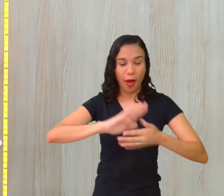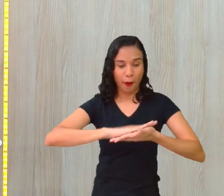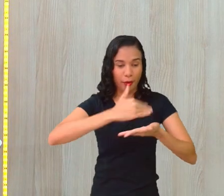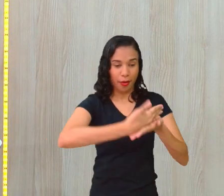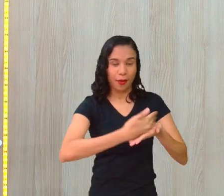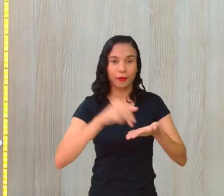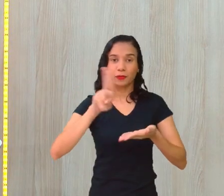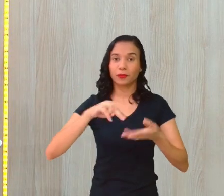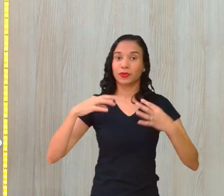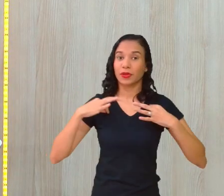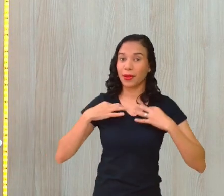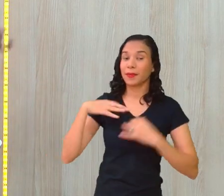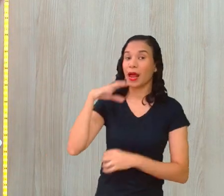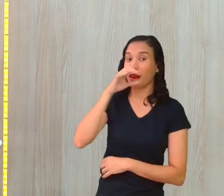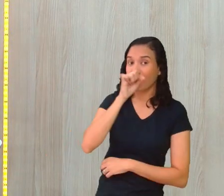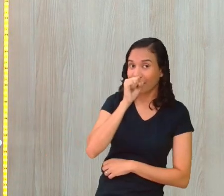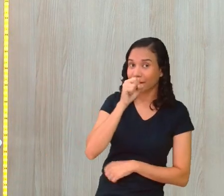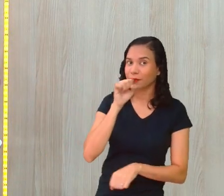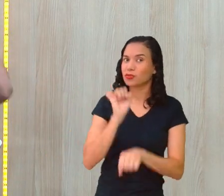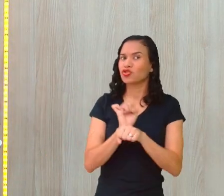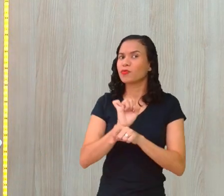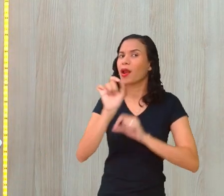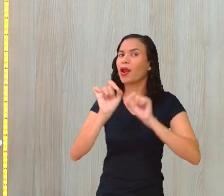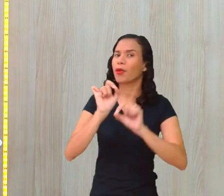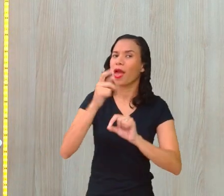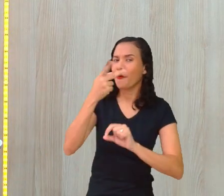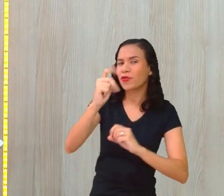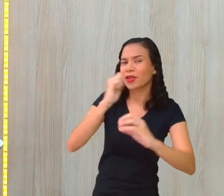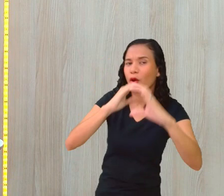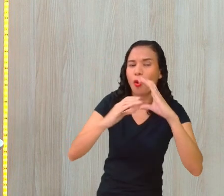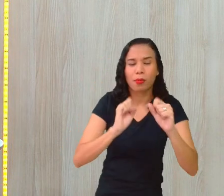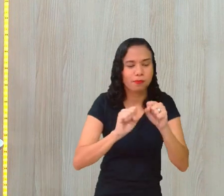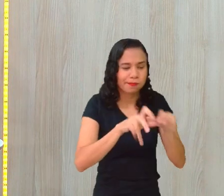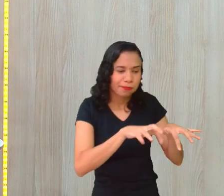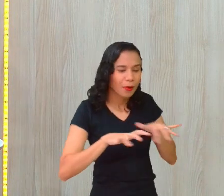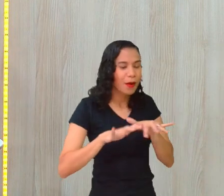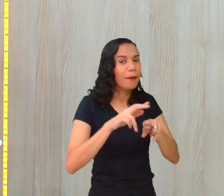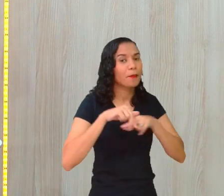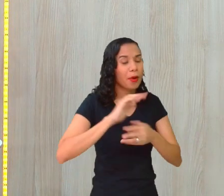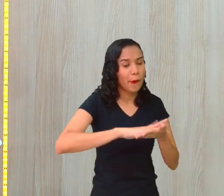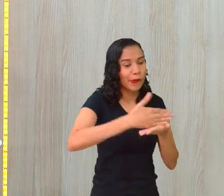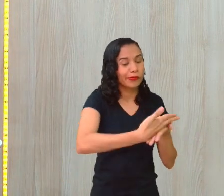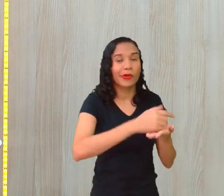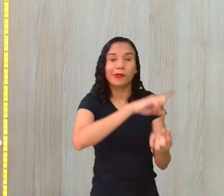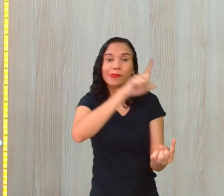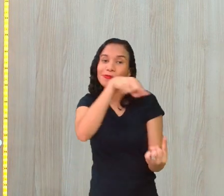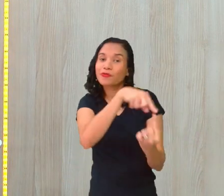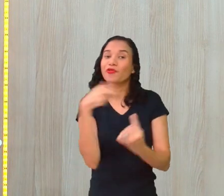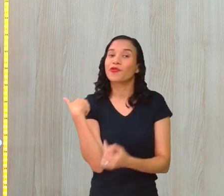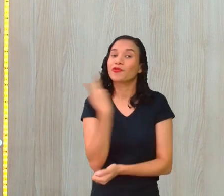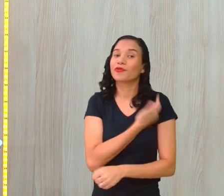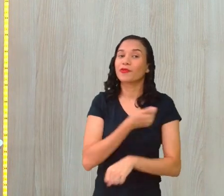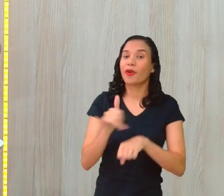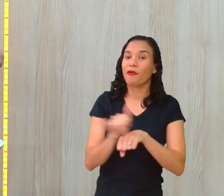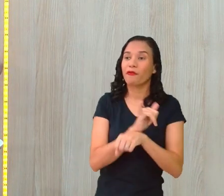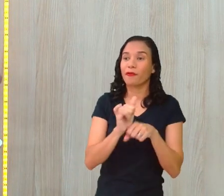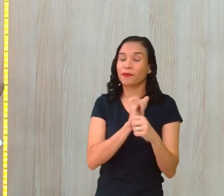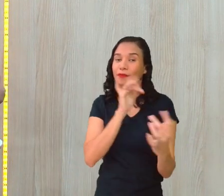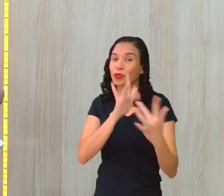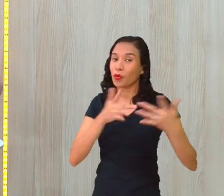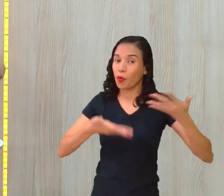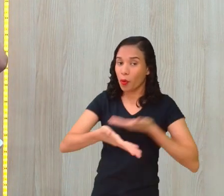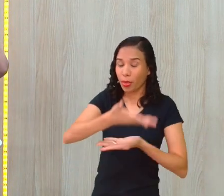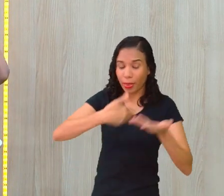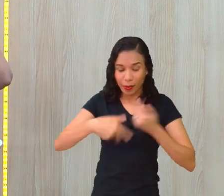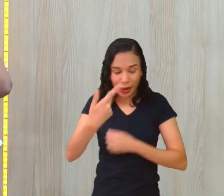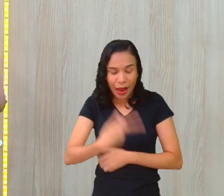computador, usando a farda laranja, esperando o quê? A sua comunicação, já que o chat é justamente a nossa ferramenta interacional. Então, por